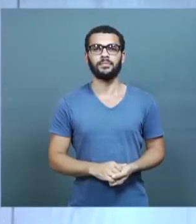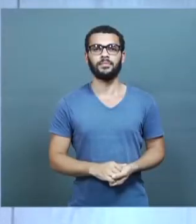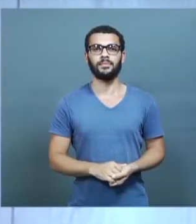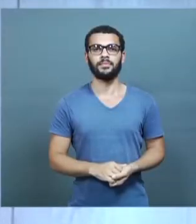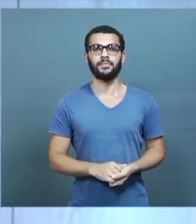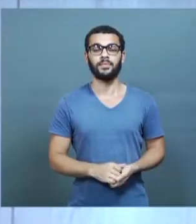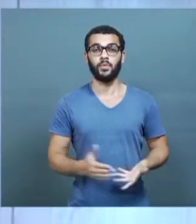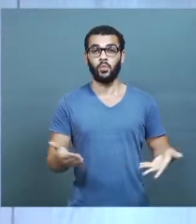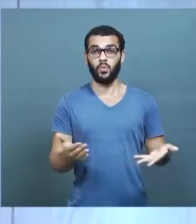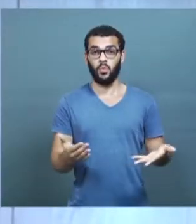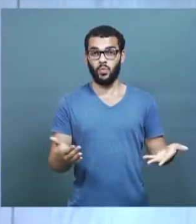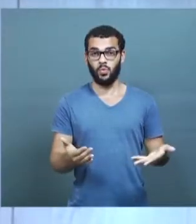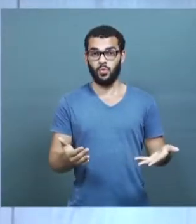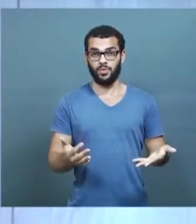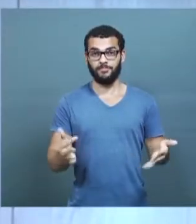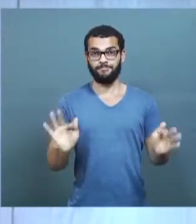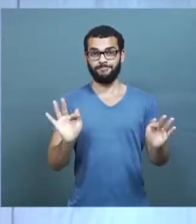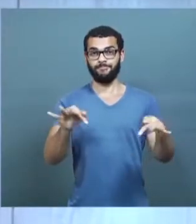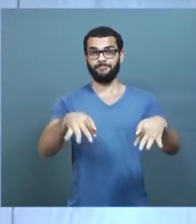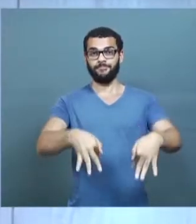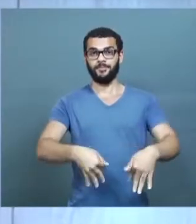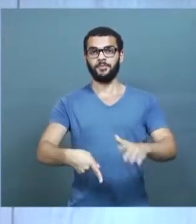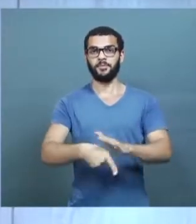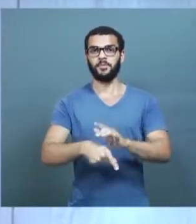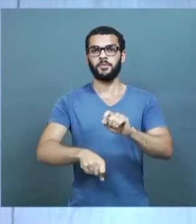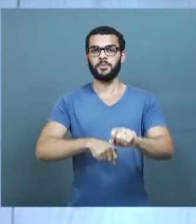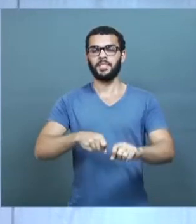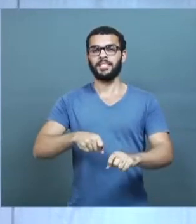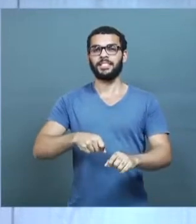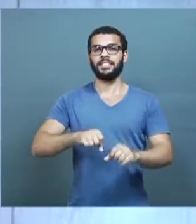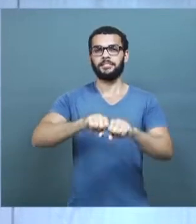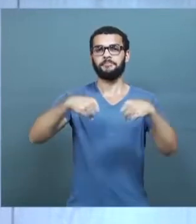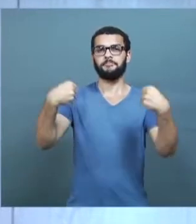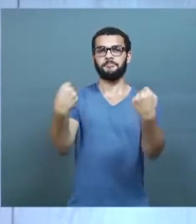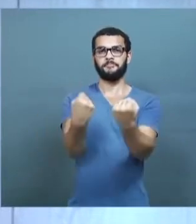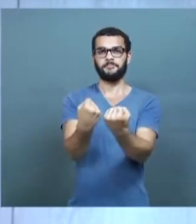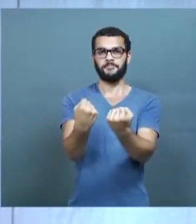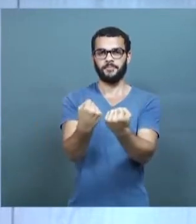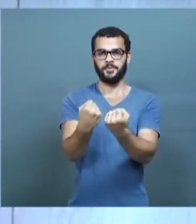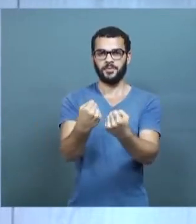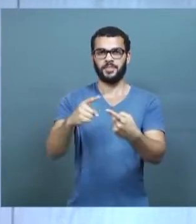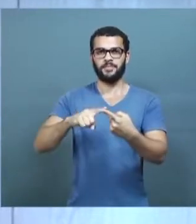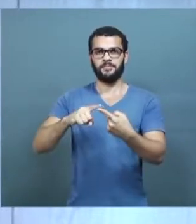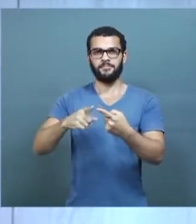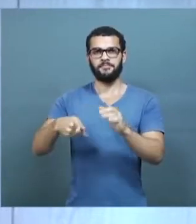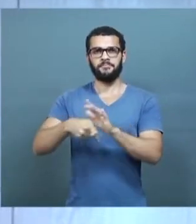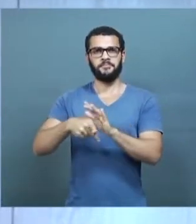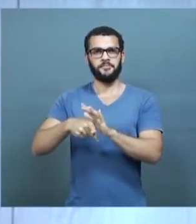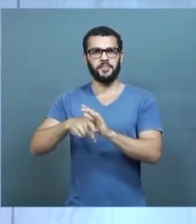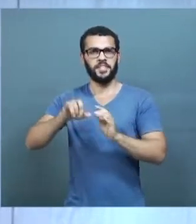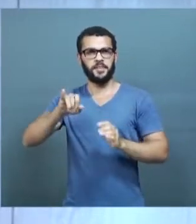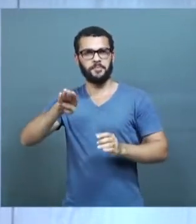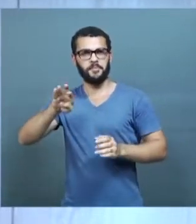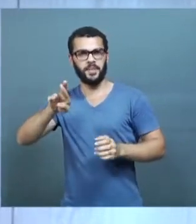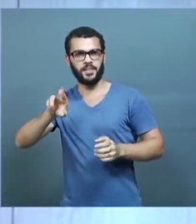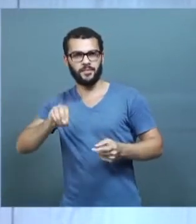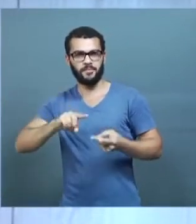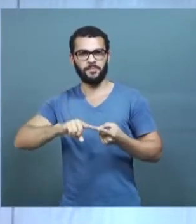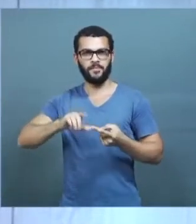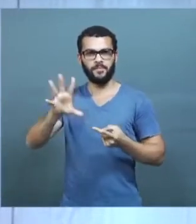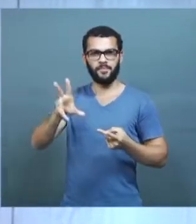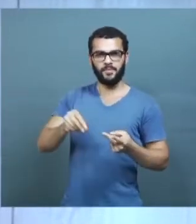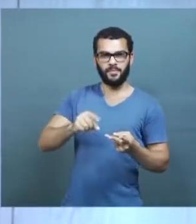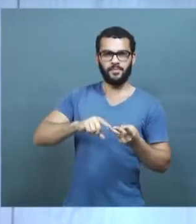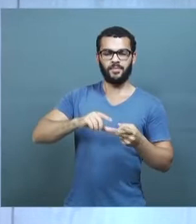Terminou hoje o terceiro simpósio Ibero-Afro-Americano de Riscos. Desde segunda-feira, a UFO